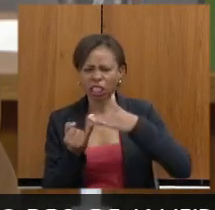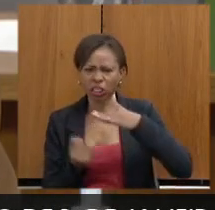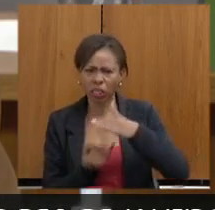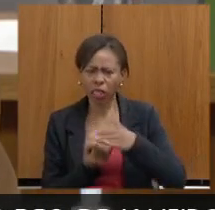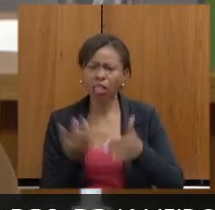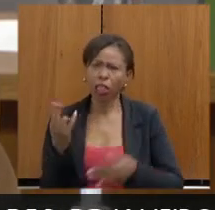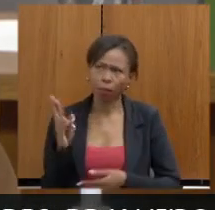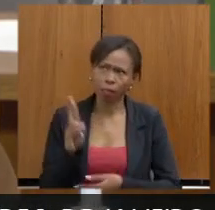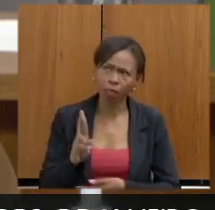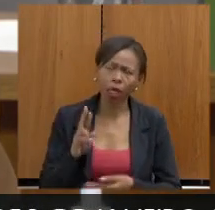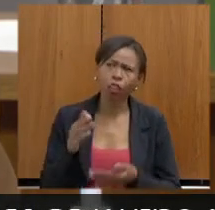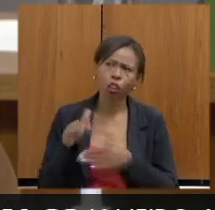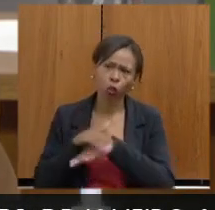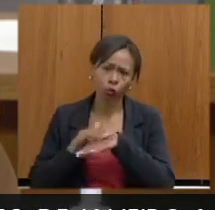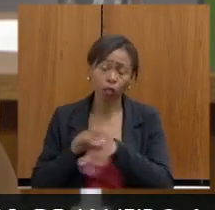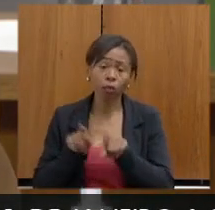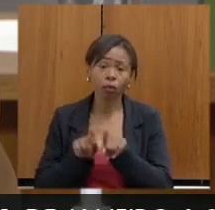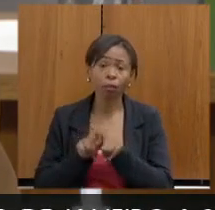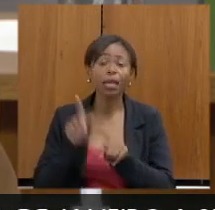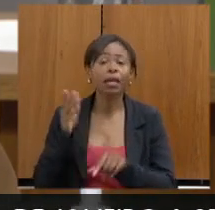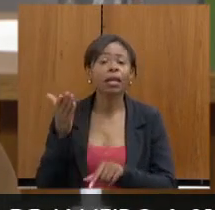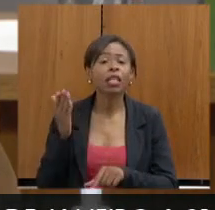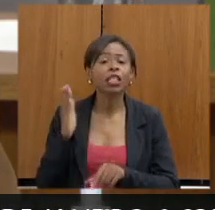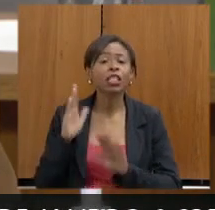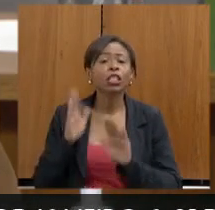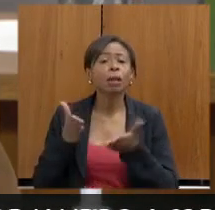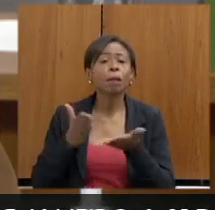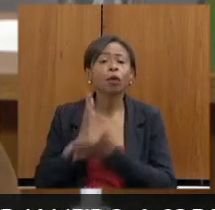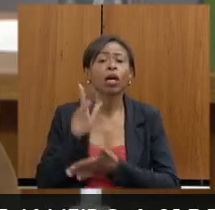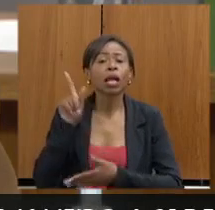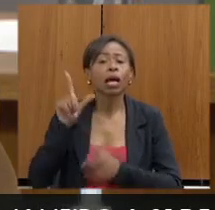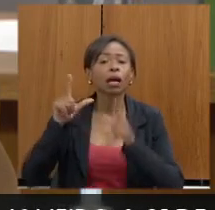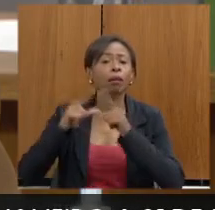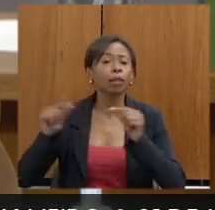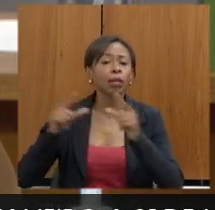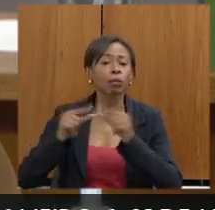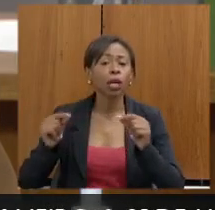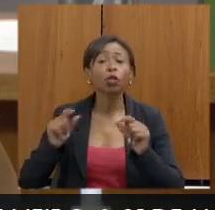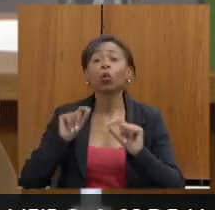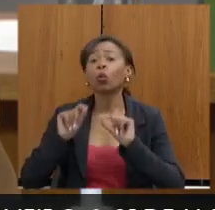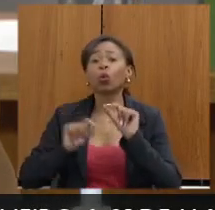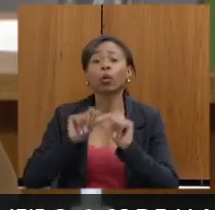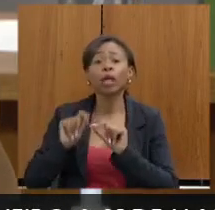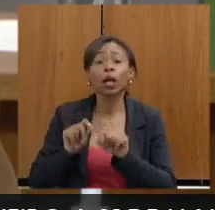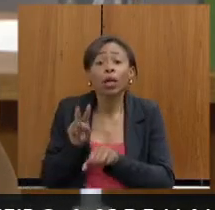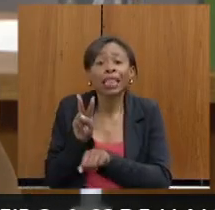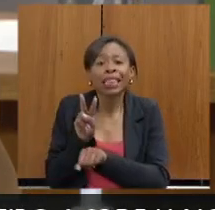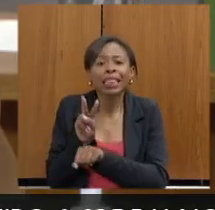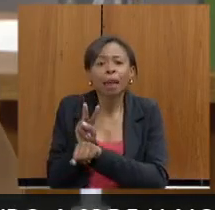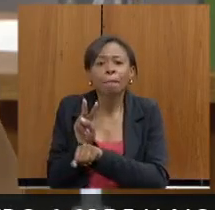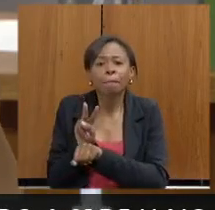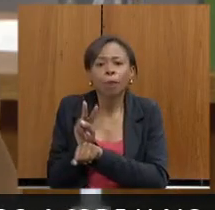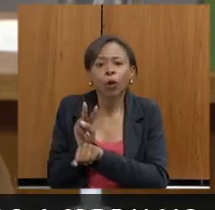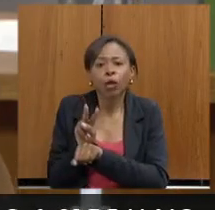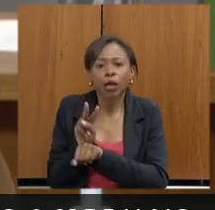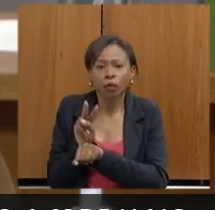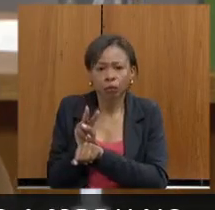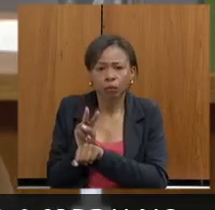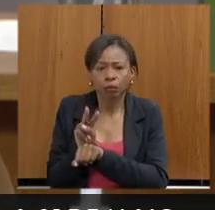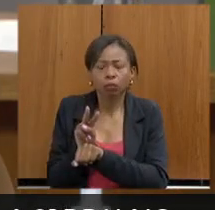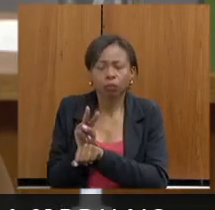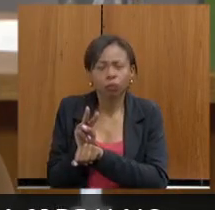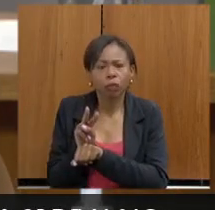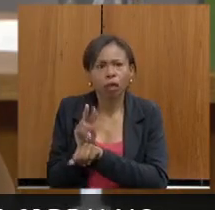a que foi aprovado lá na em Brasília né ou temporário né então talvez a gente precisa pelo menos trazer